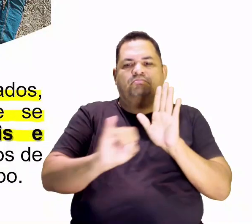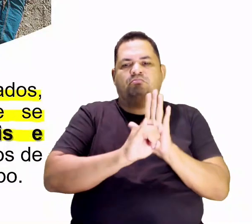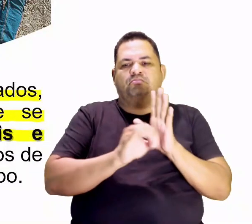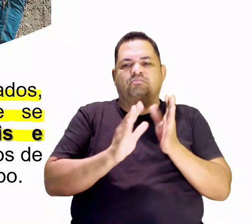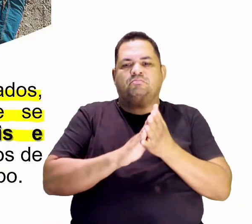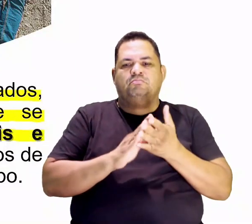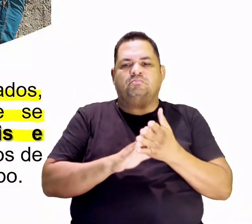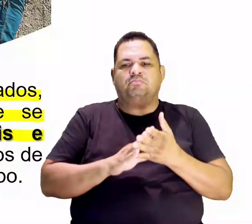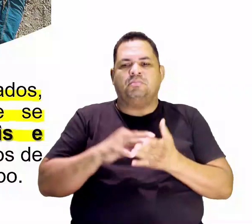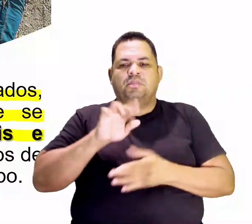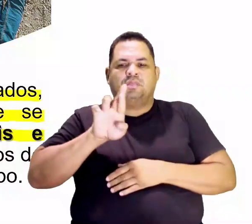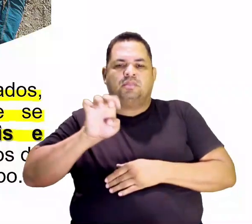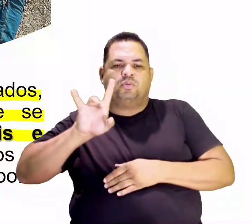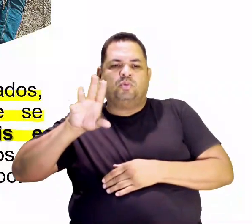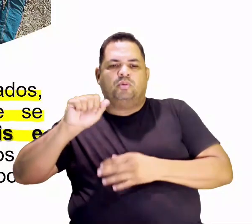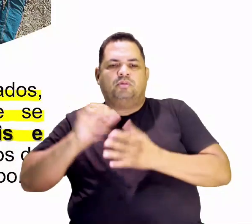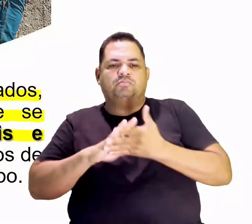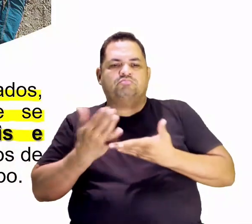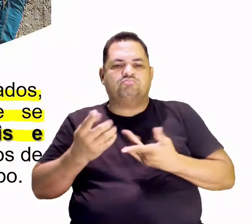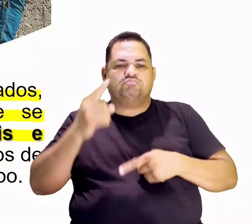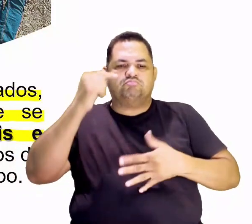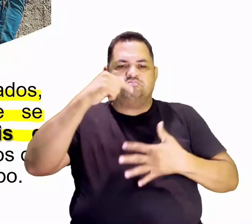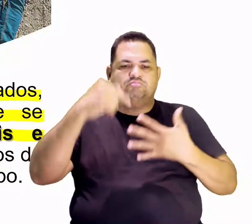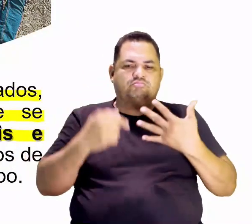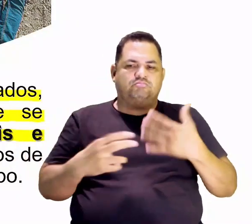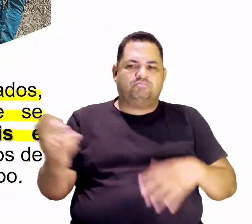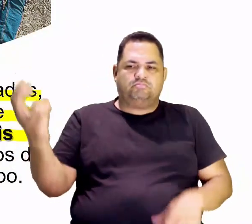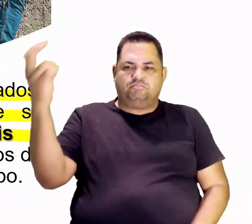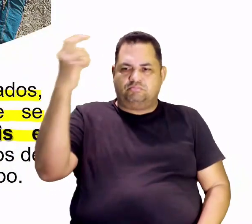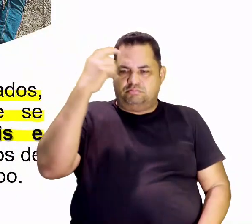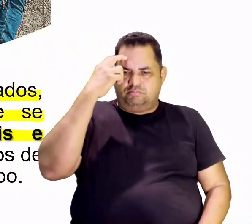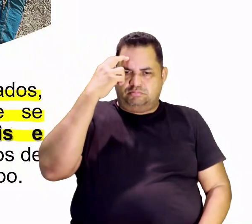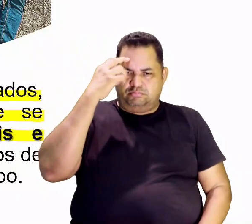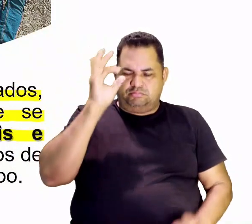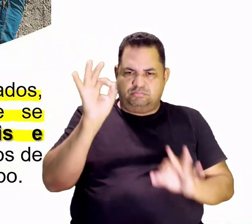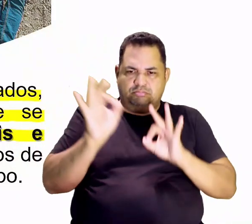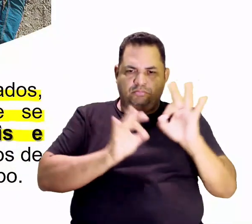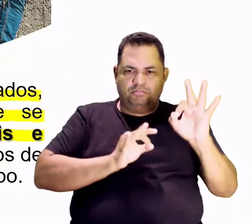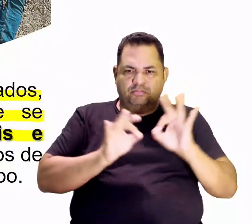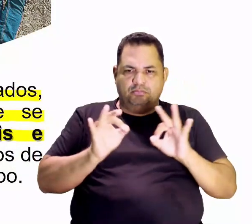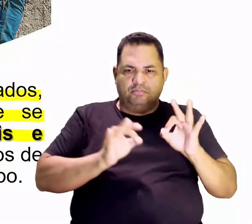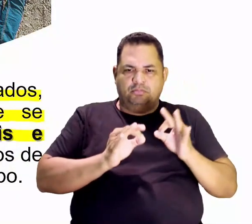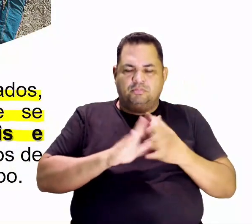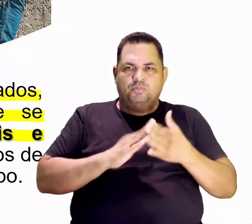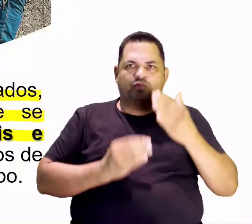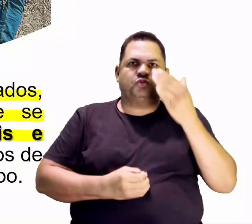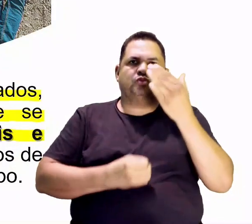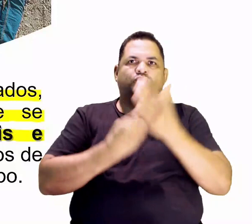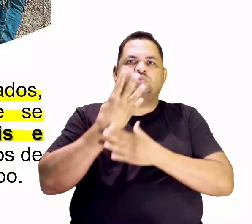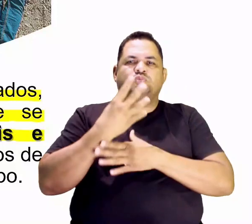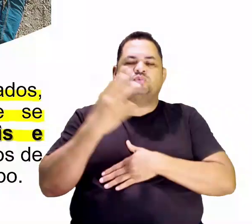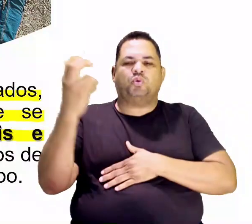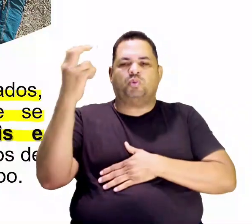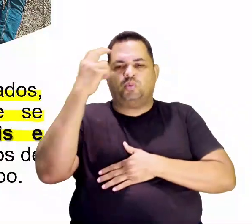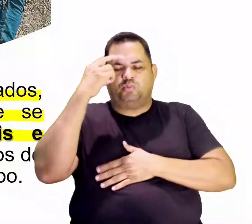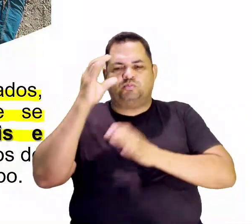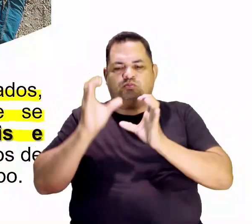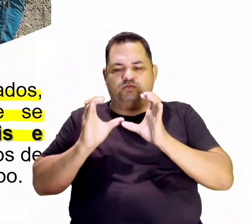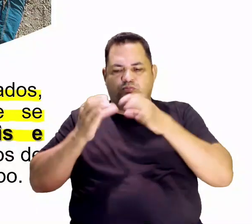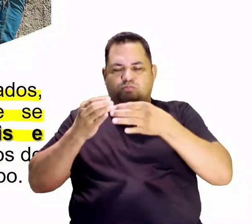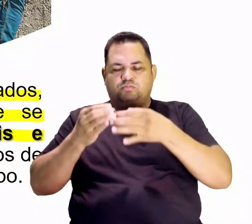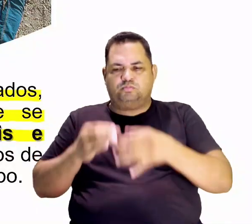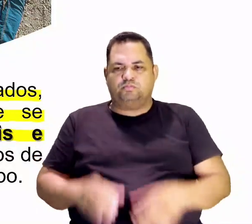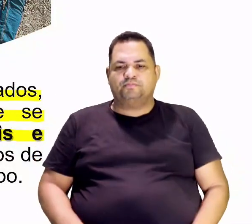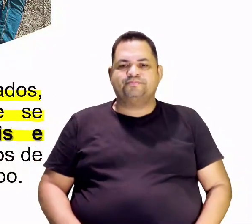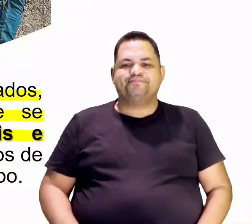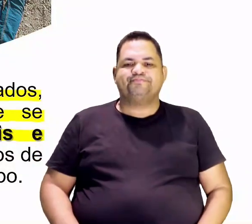a rituais, a elementos da cultura. Então, cria-se aí uma espécie de uma cultura, né? Em um pequeno grupo, certo?